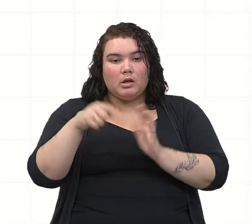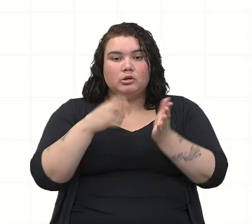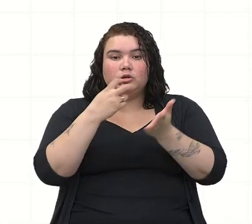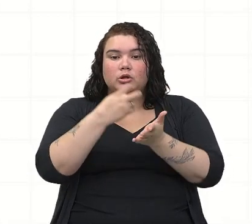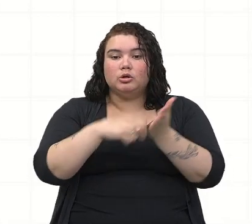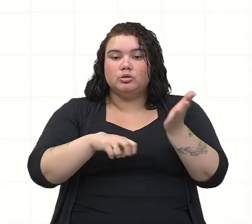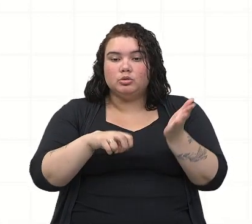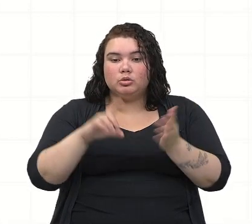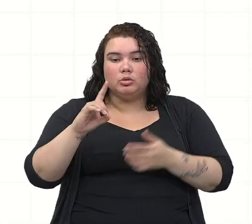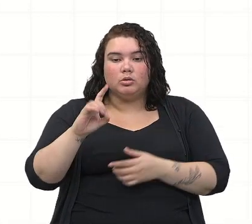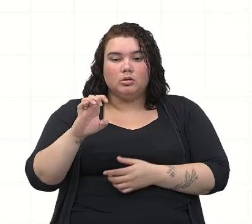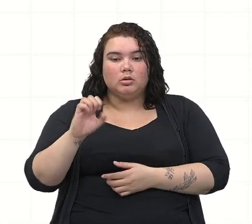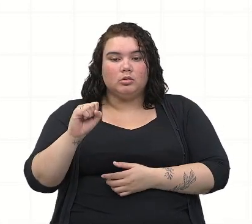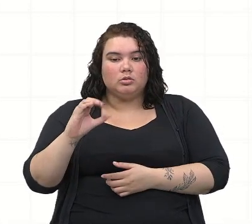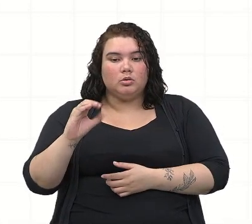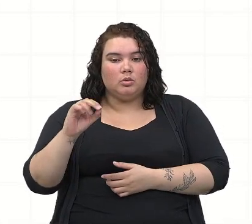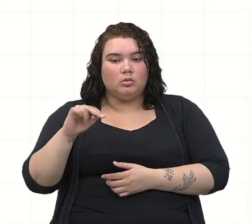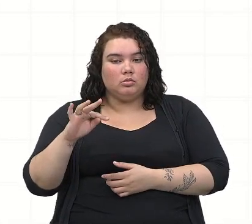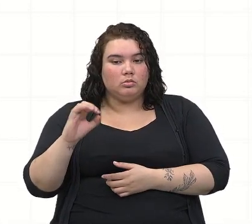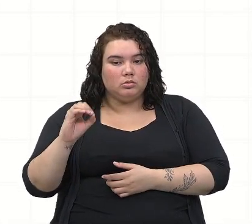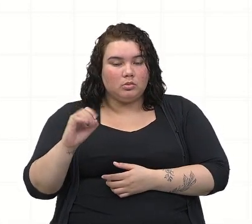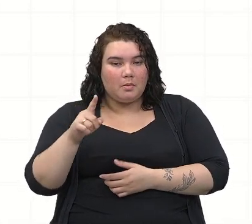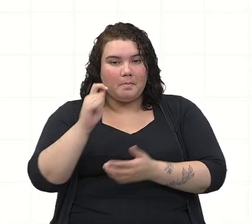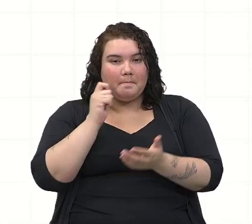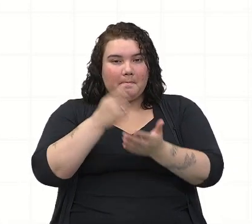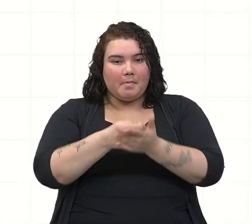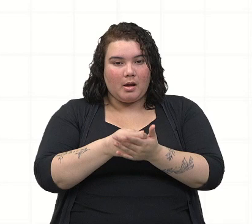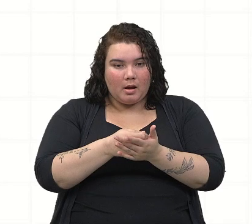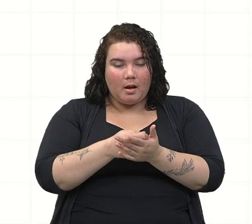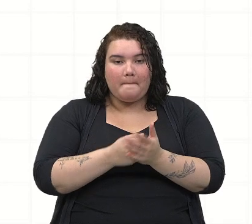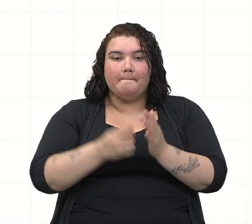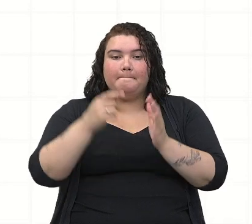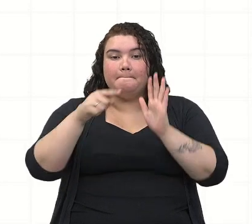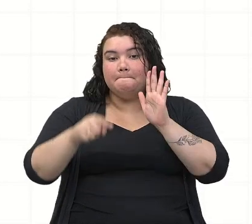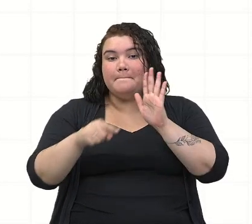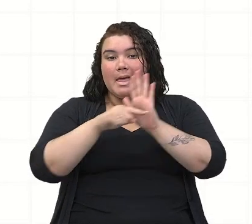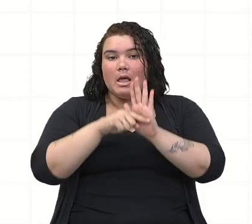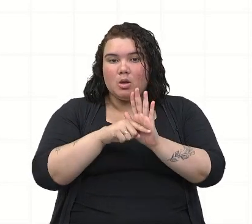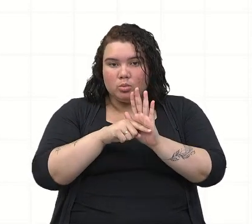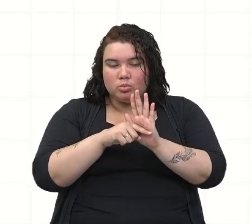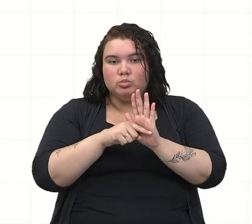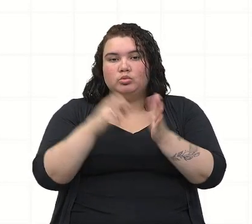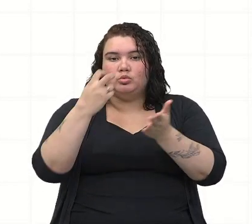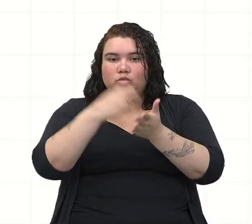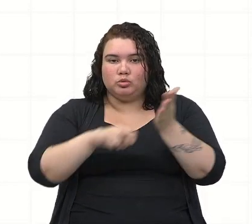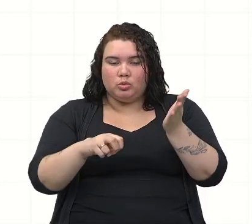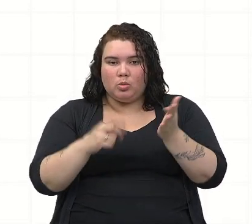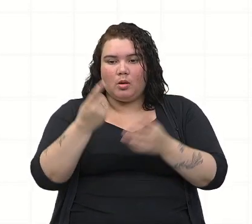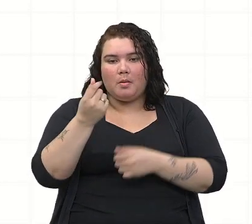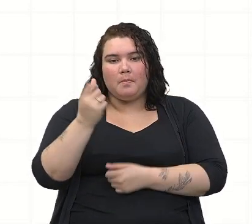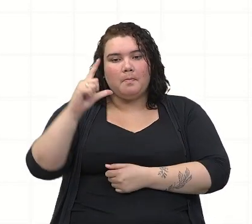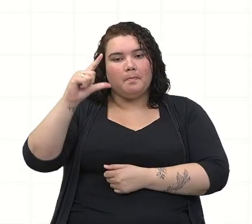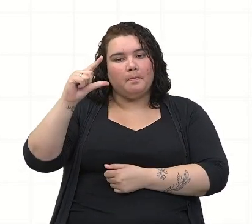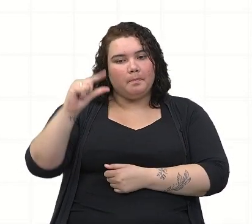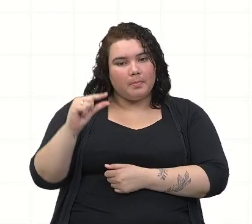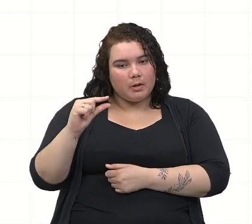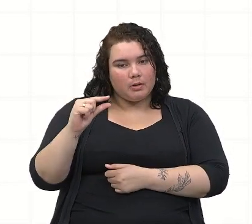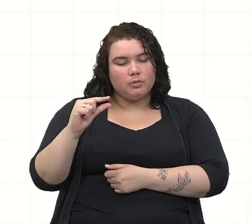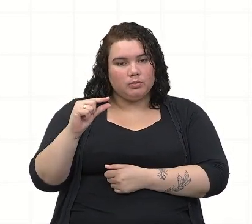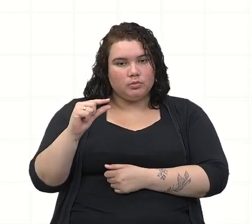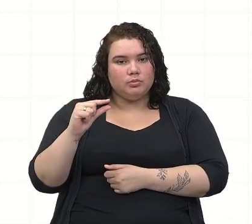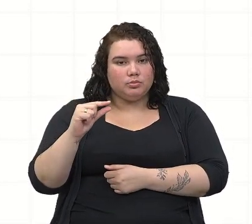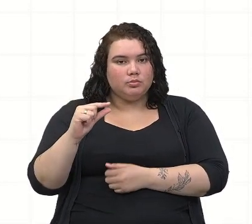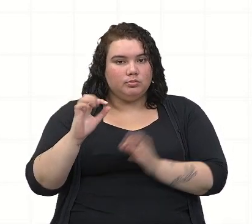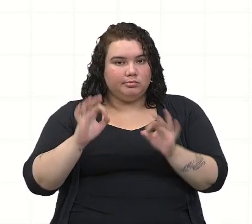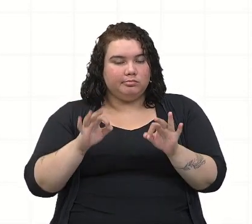desconto. Então, o preço que você ia pagar vai ficar menor, né? Você vai pagar algo porque vai ter um desconto.